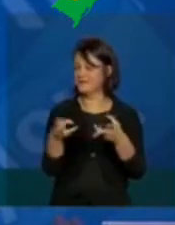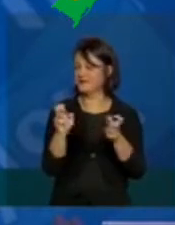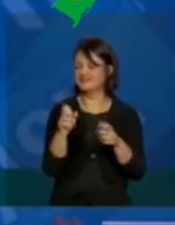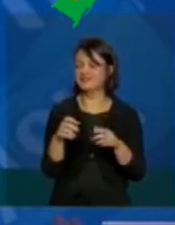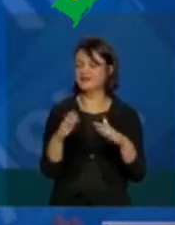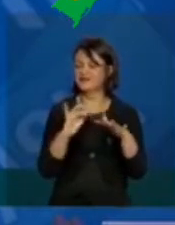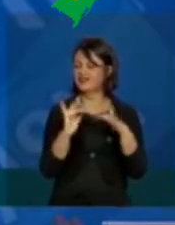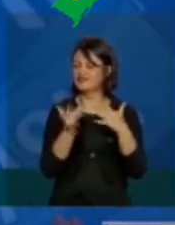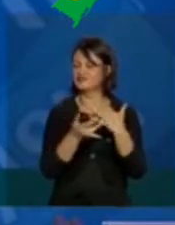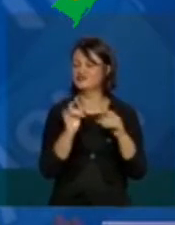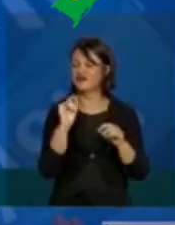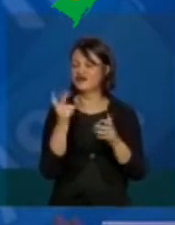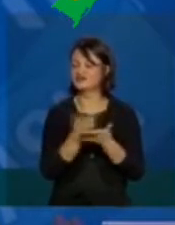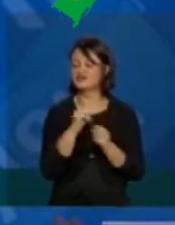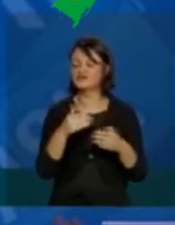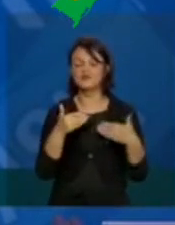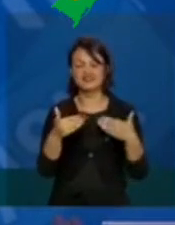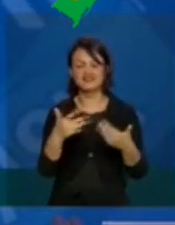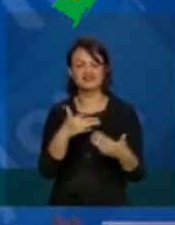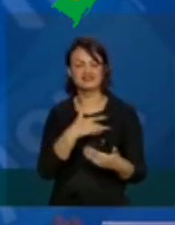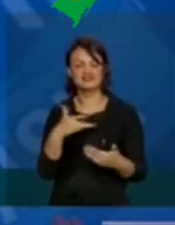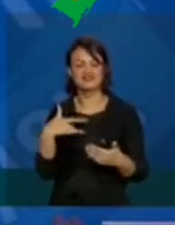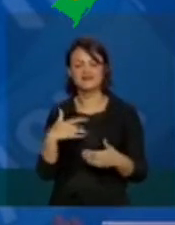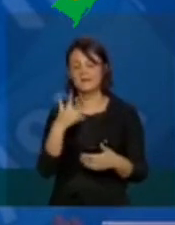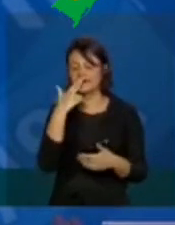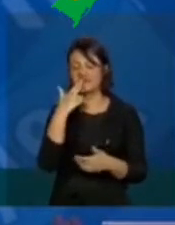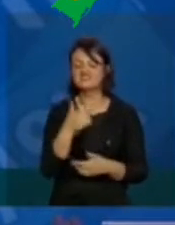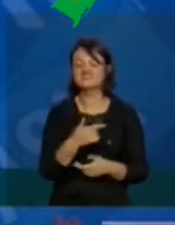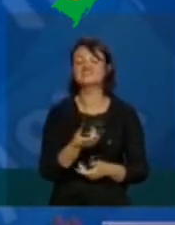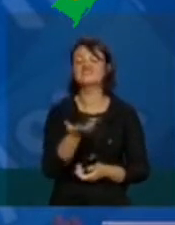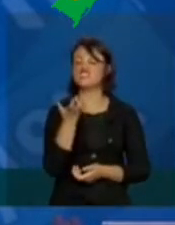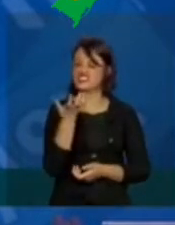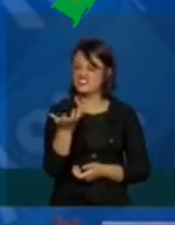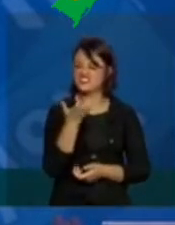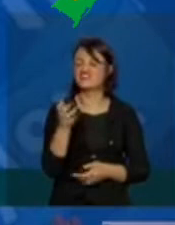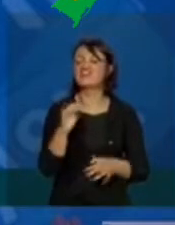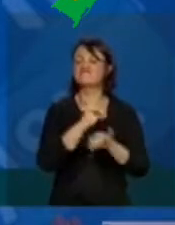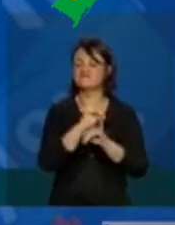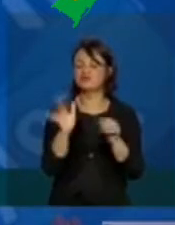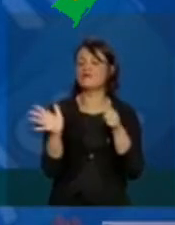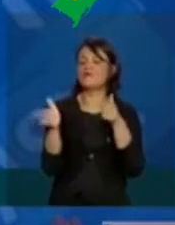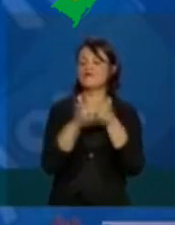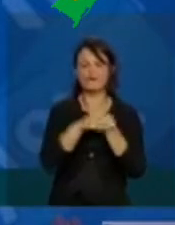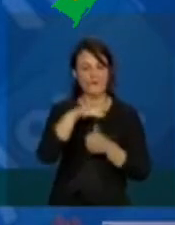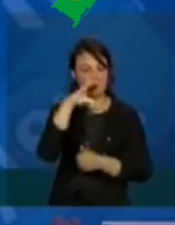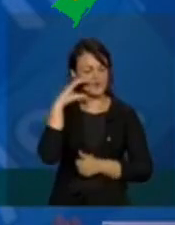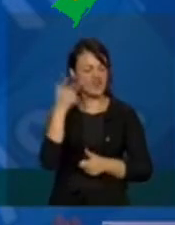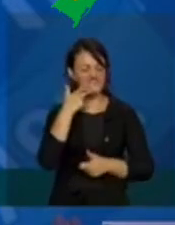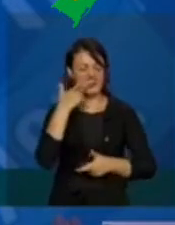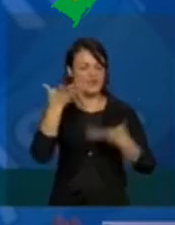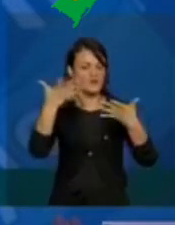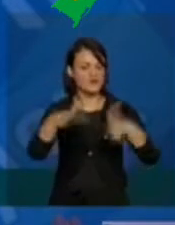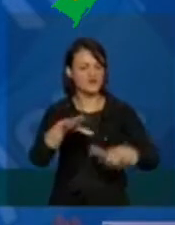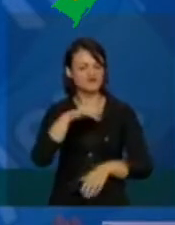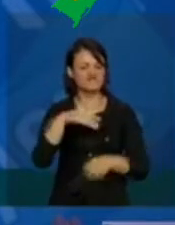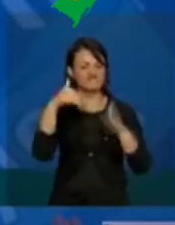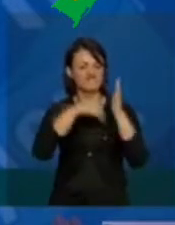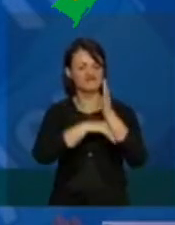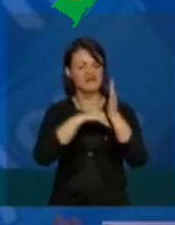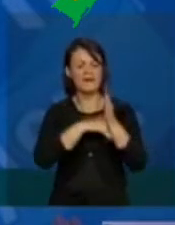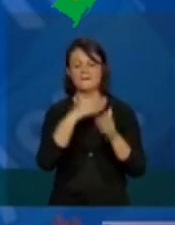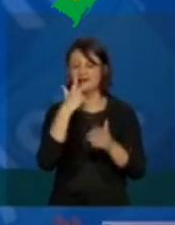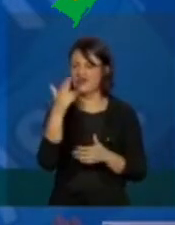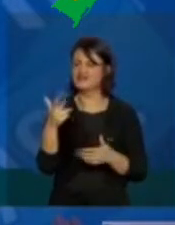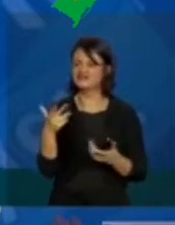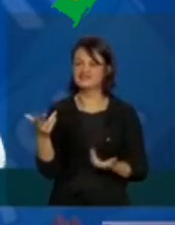redes sociais que o Ministério da Saúde propositadamente não apresenta o dado de recuperação, tentando criar uma